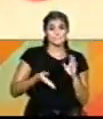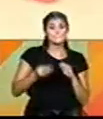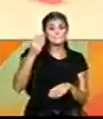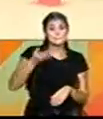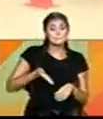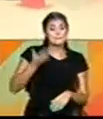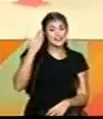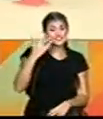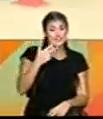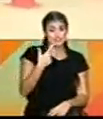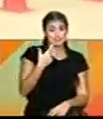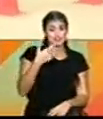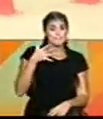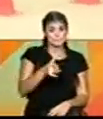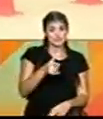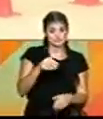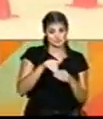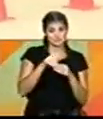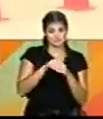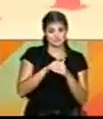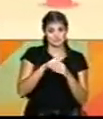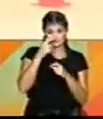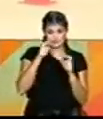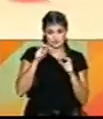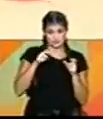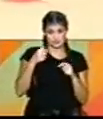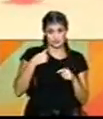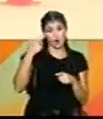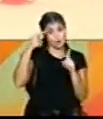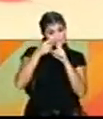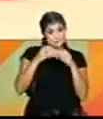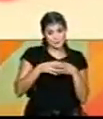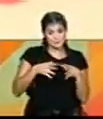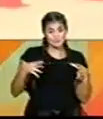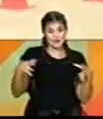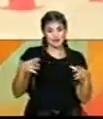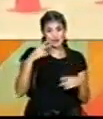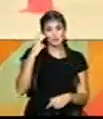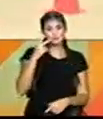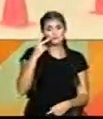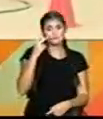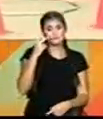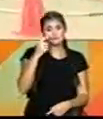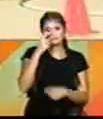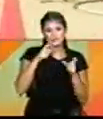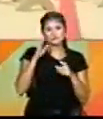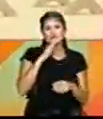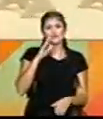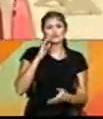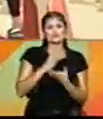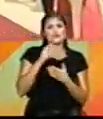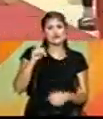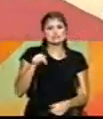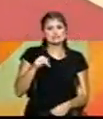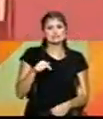participantes. As perspectivas que temos é que cresça exponencialmente. E só pessoas que vivam aqui em Guimarães ou também têm alguns idosos que